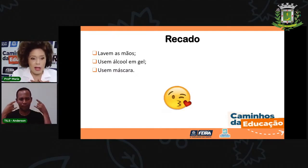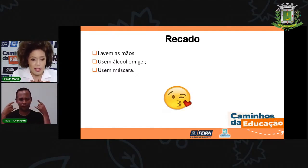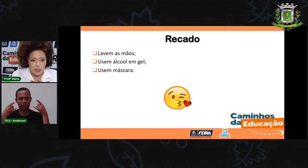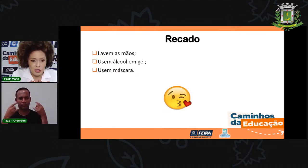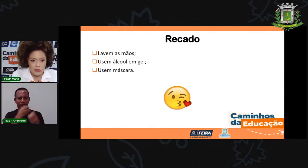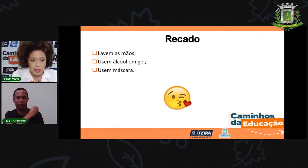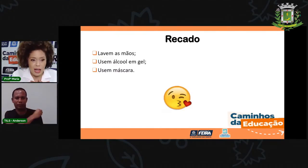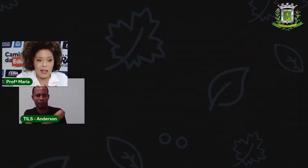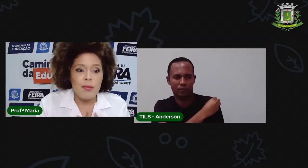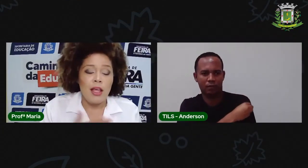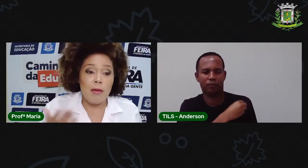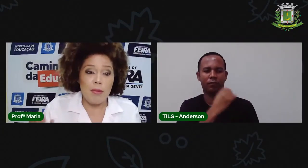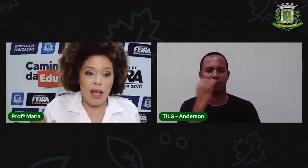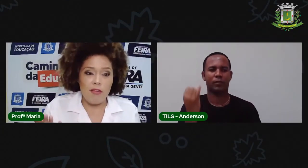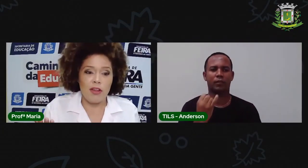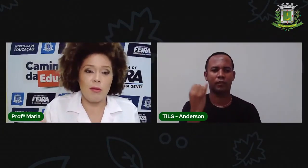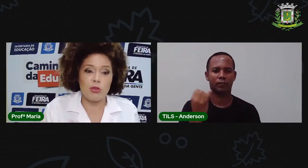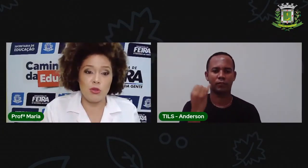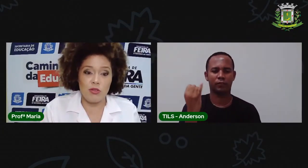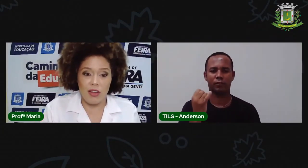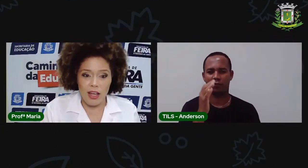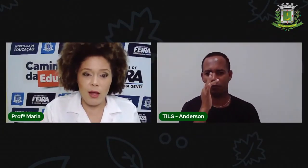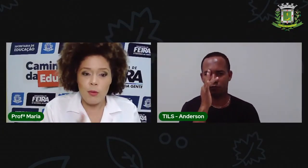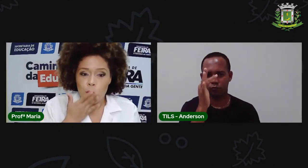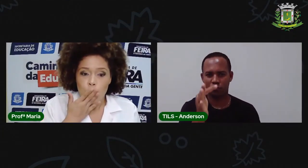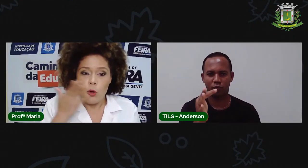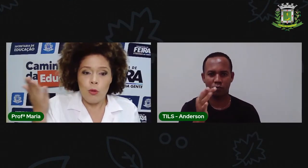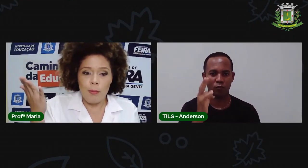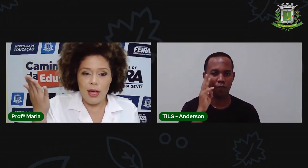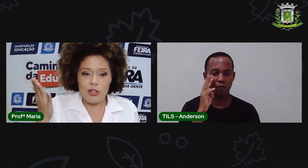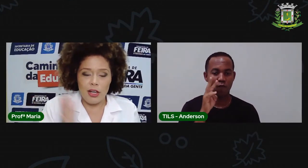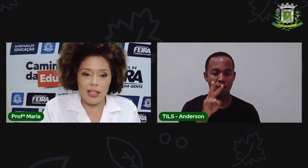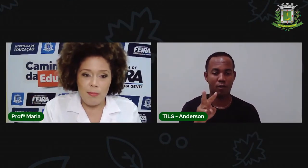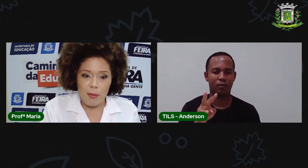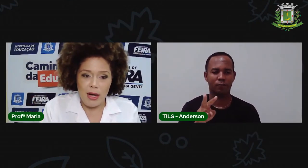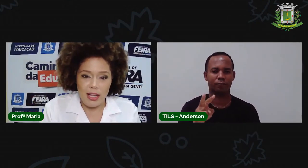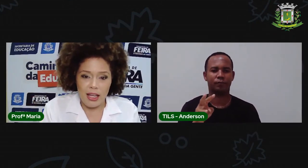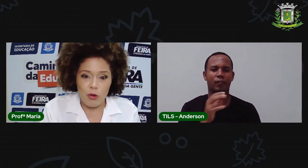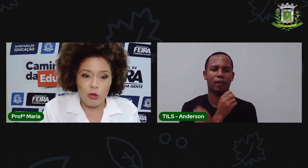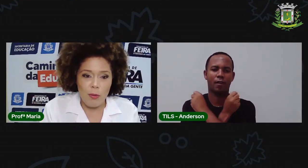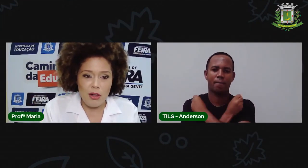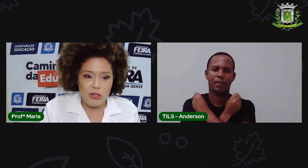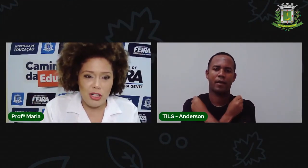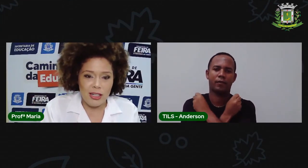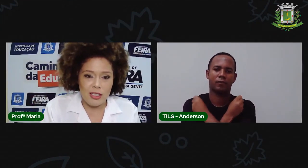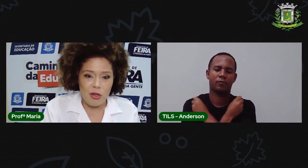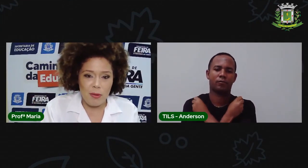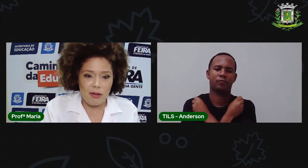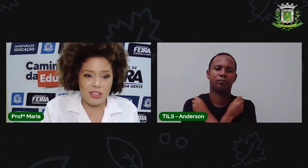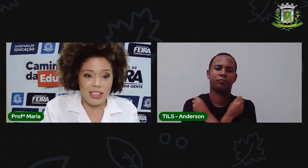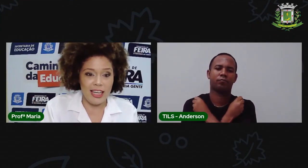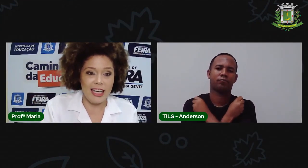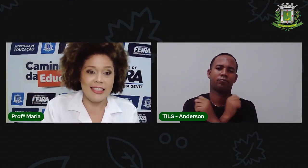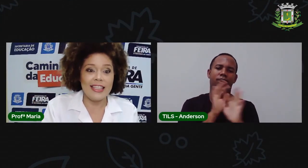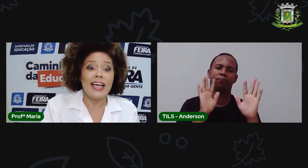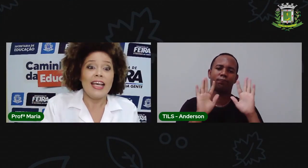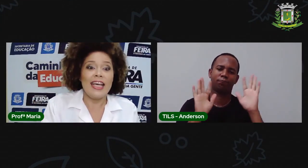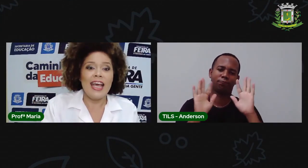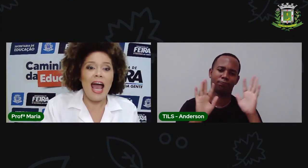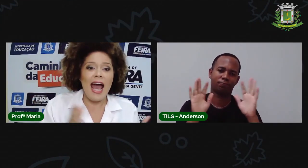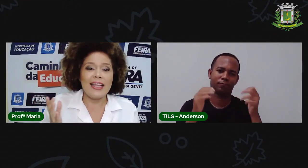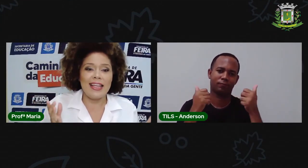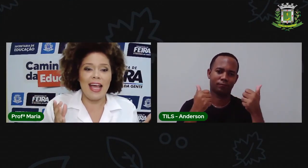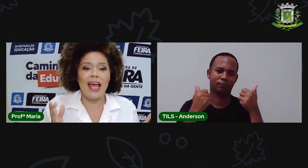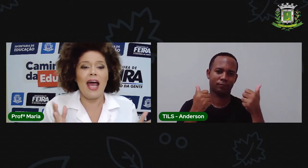bem guardadinhos, tá? Em breve iremos nos ver. Um beijo aqui da Pró Maria, outro beijo de Anderson aí para vocês.